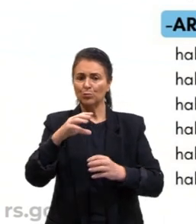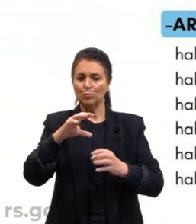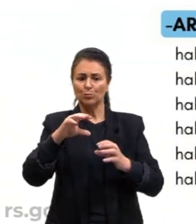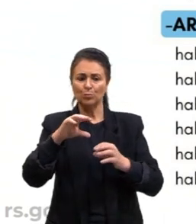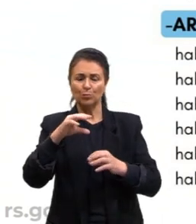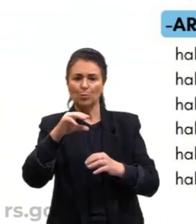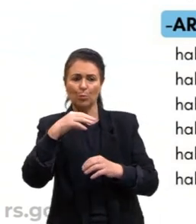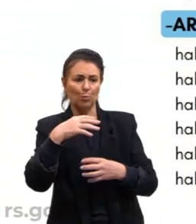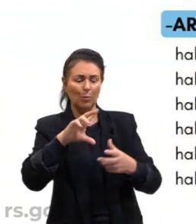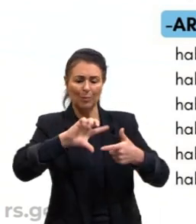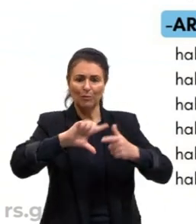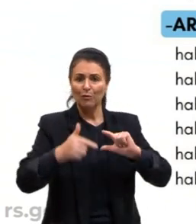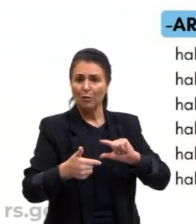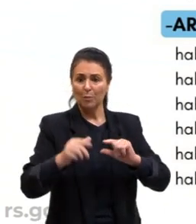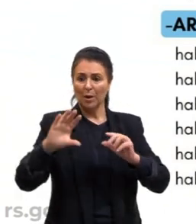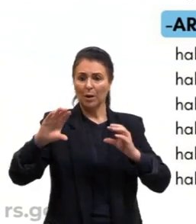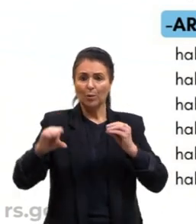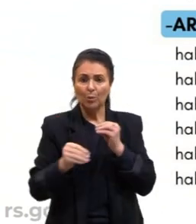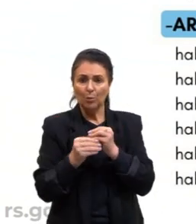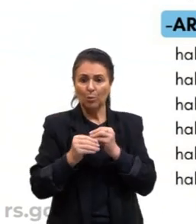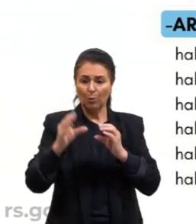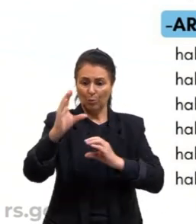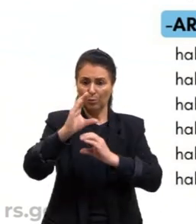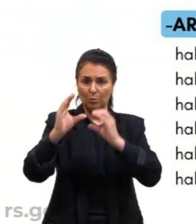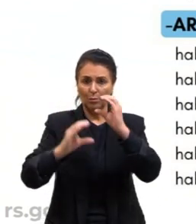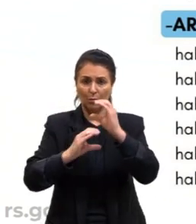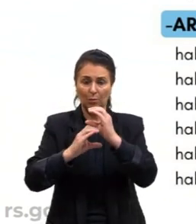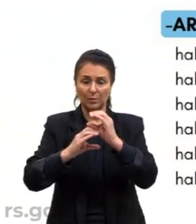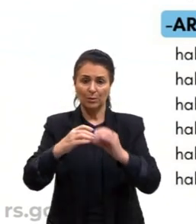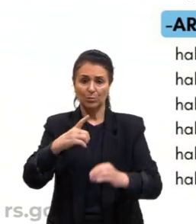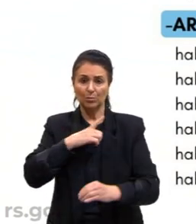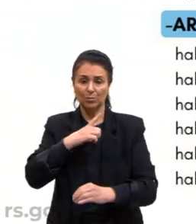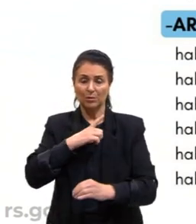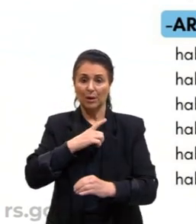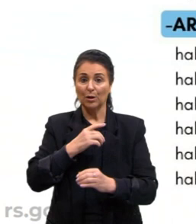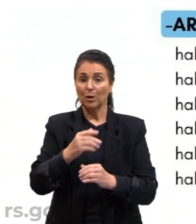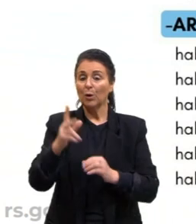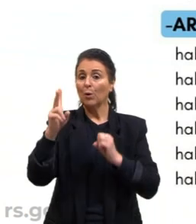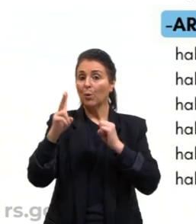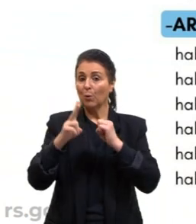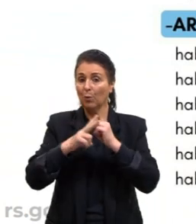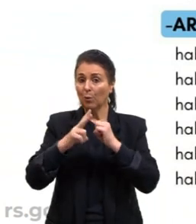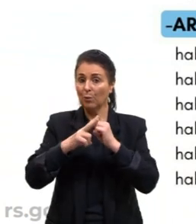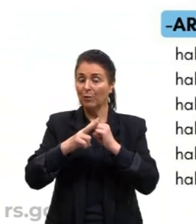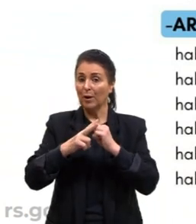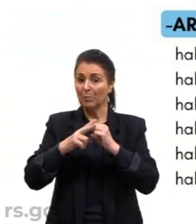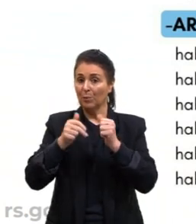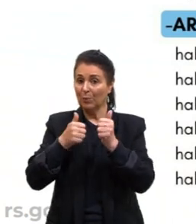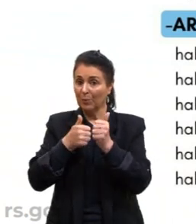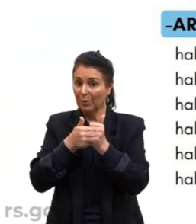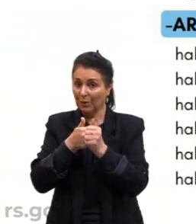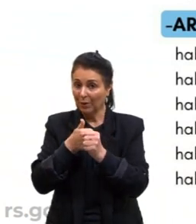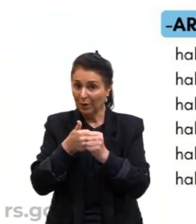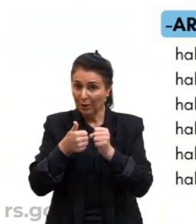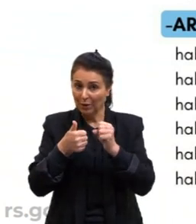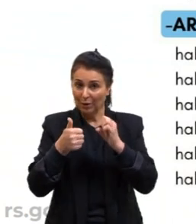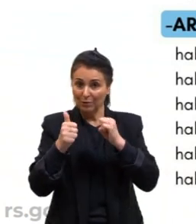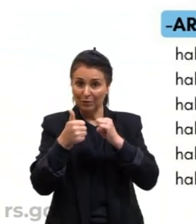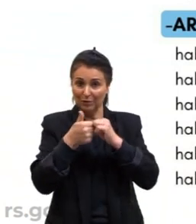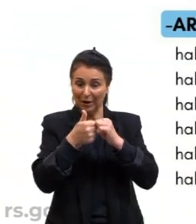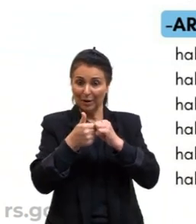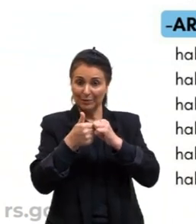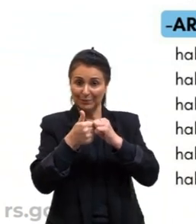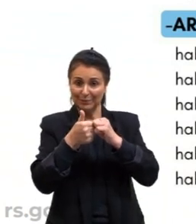no modo não na forma composta né uma vez que tem ali o verbo auxiliar conjugado e o